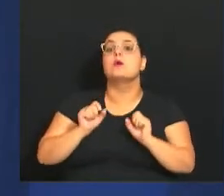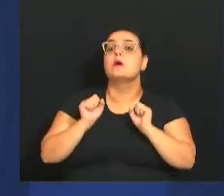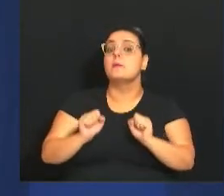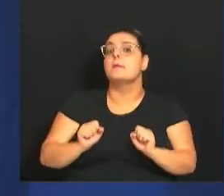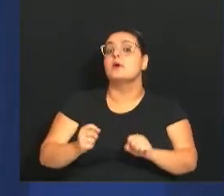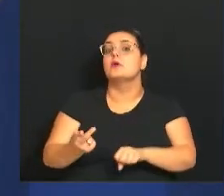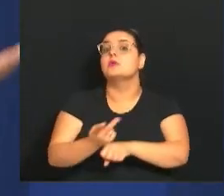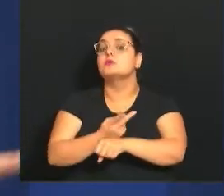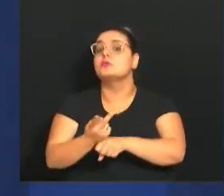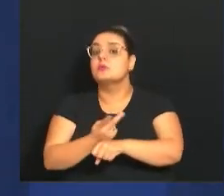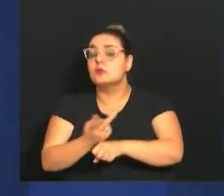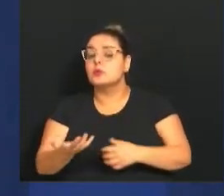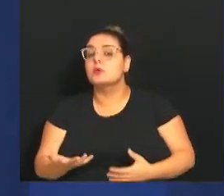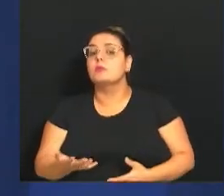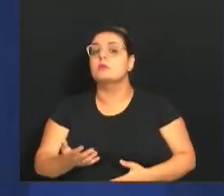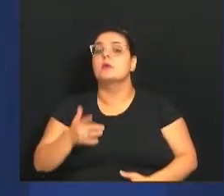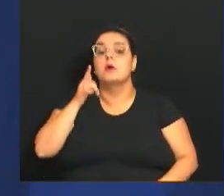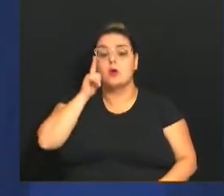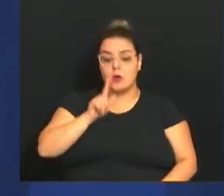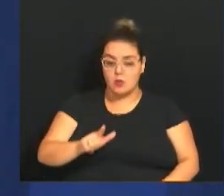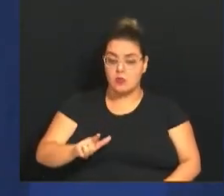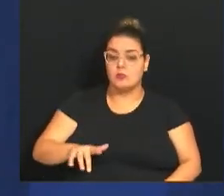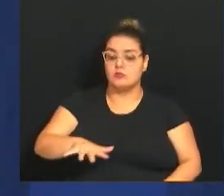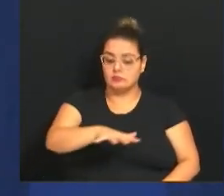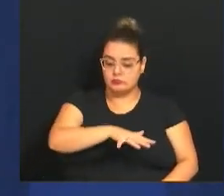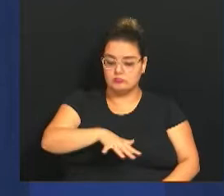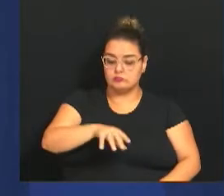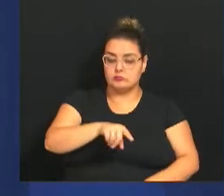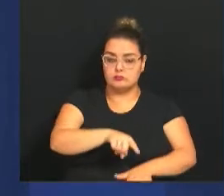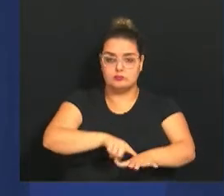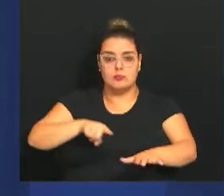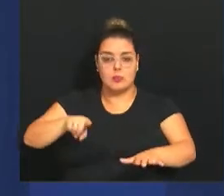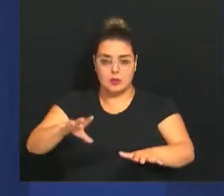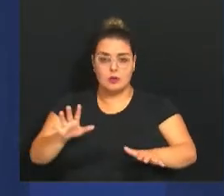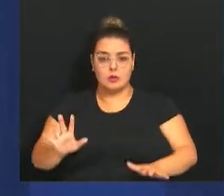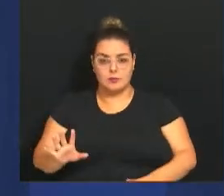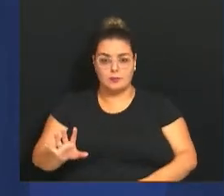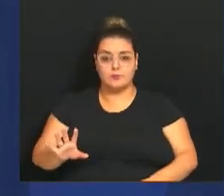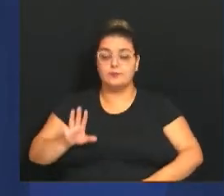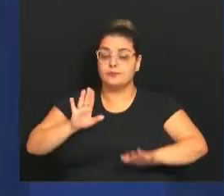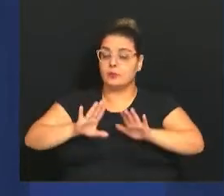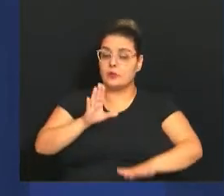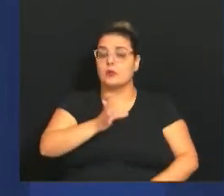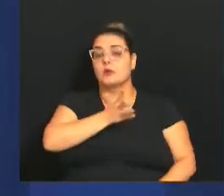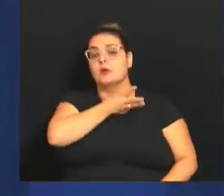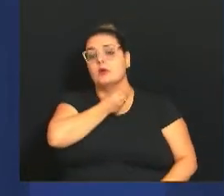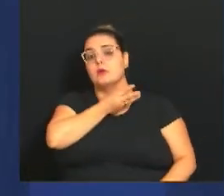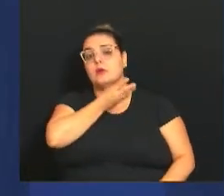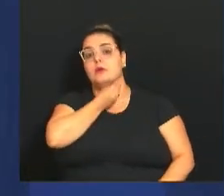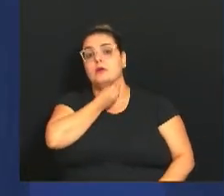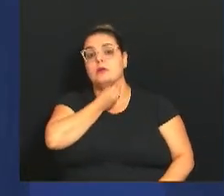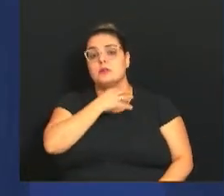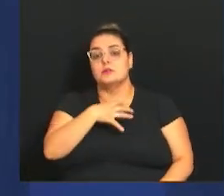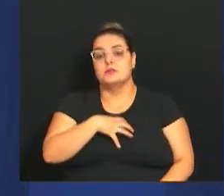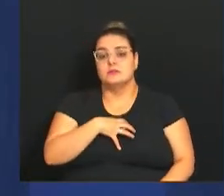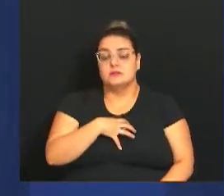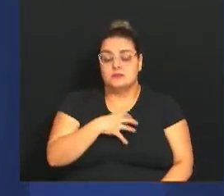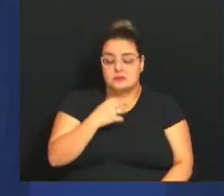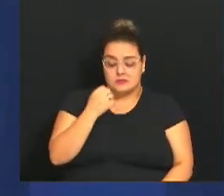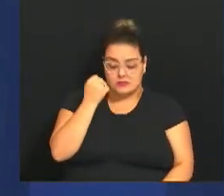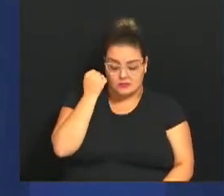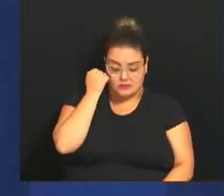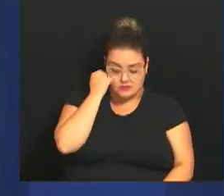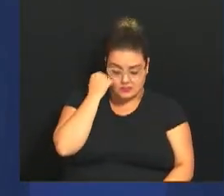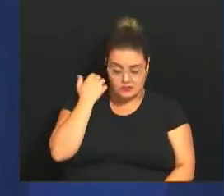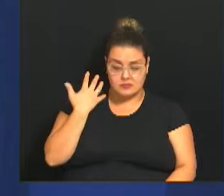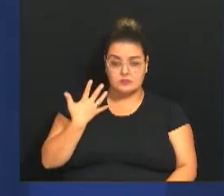buscar também para conseguir sair daquela situação. E o assédio, muitas vezes, as vítimas se sentem culpadas por ele. Então, o projeto